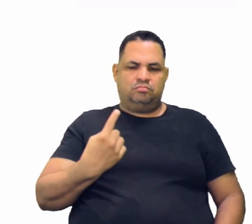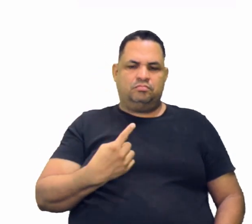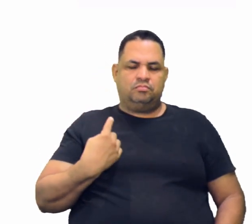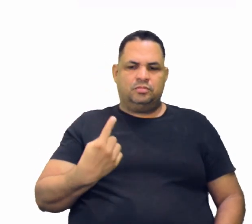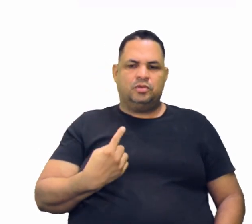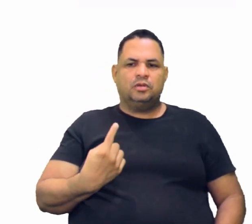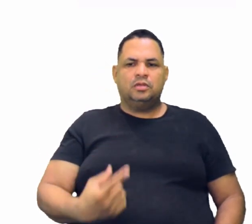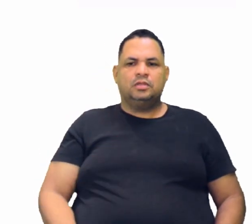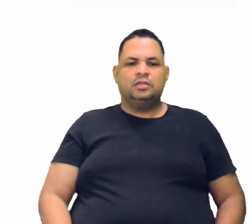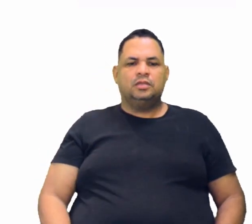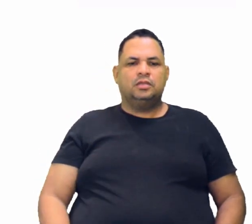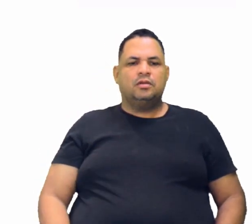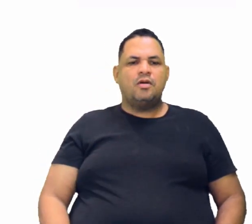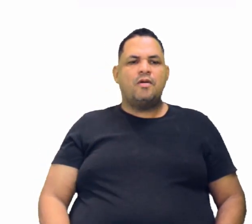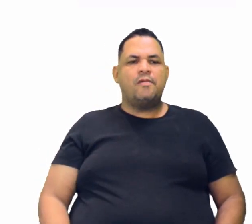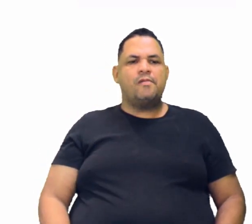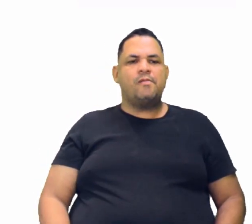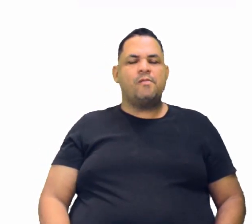singular.